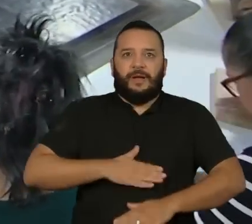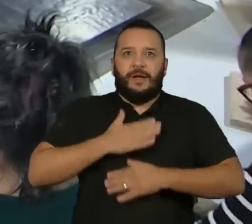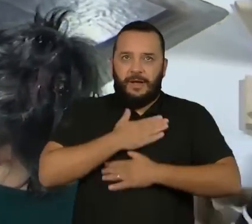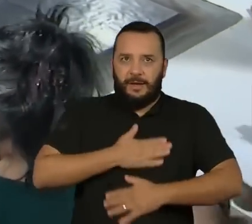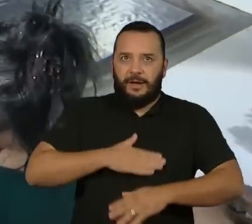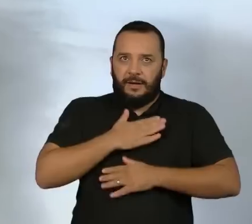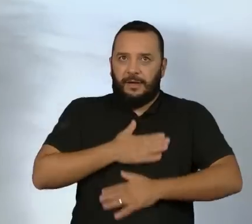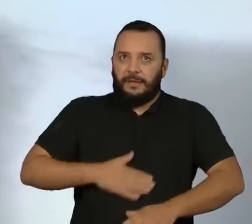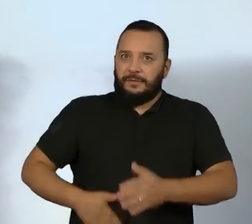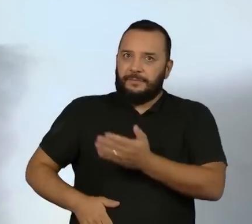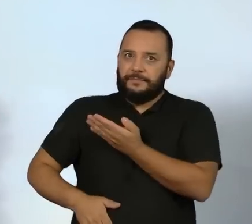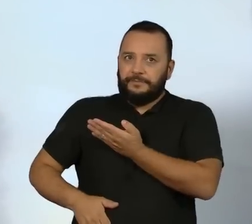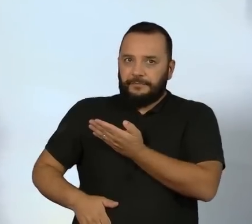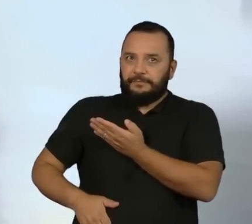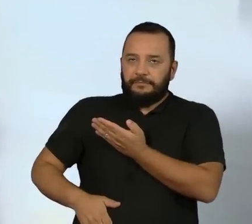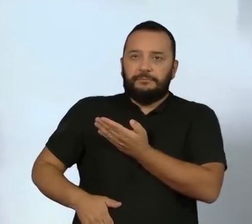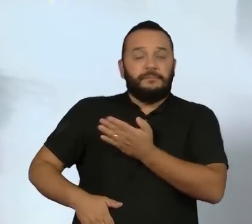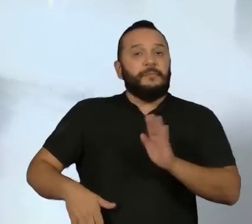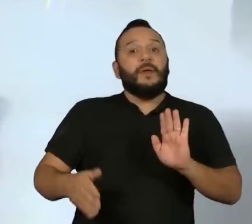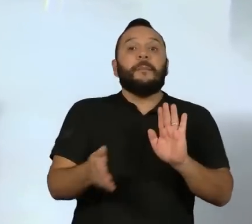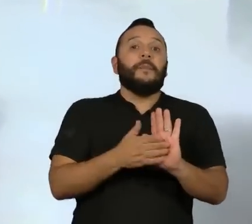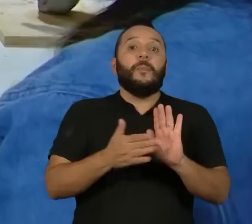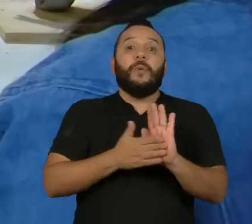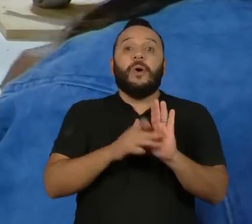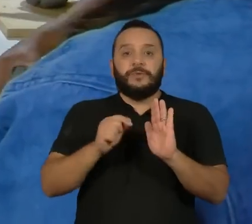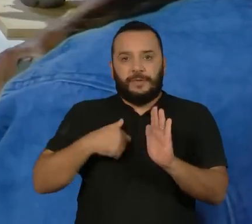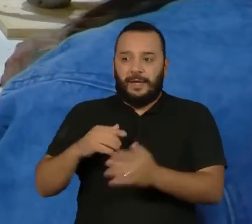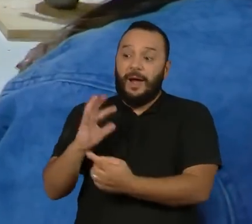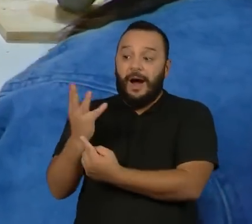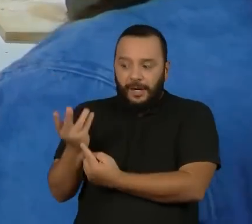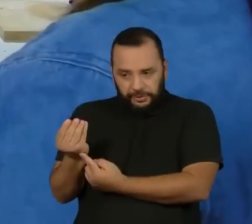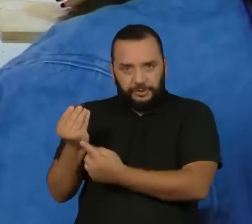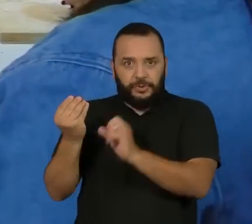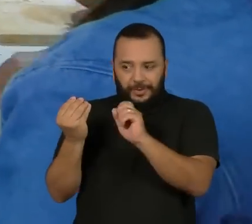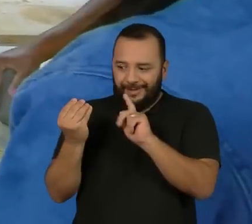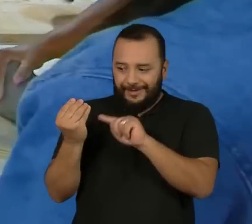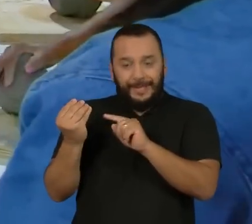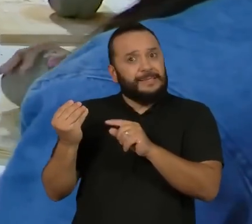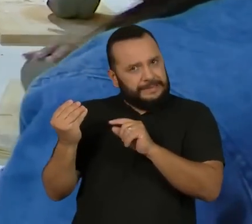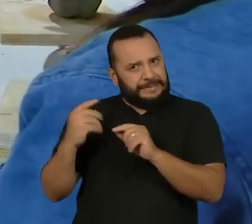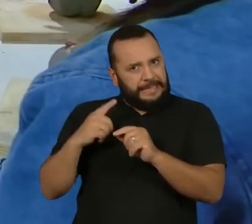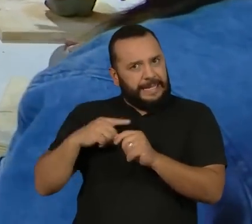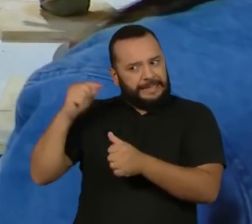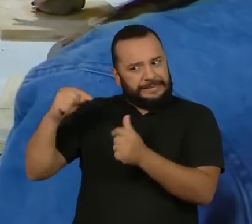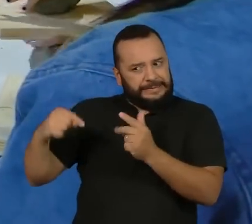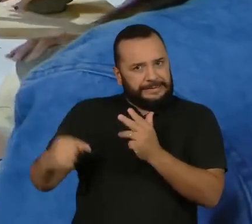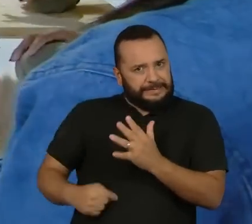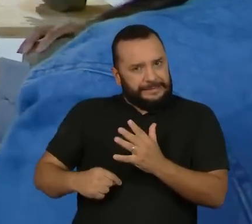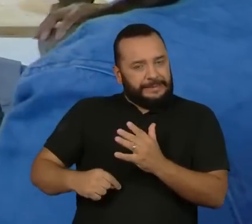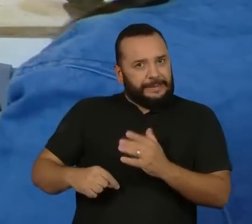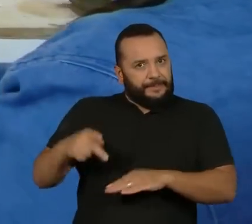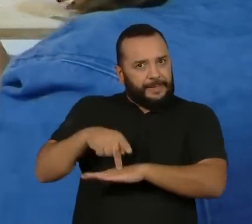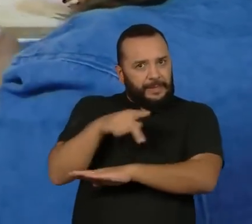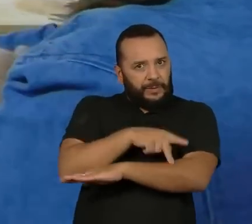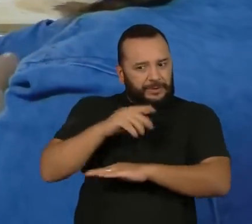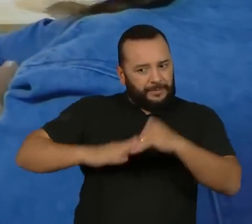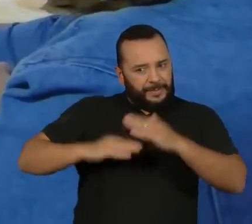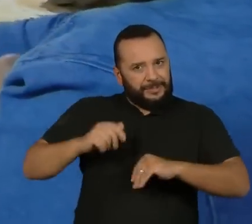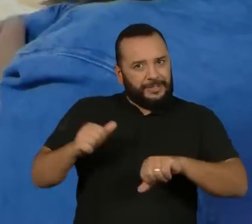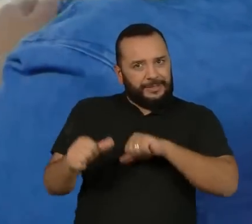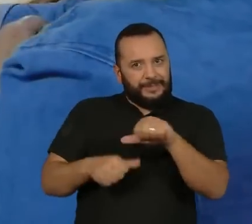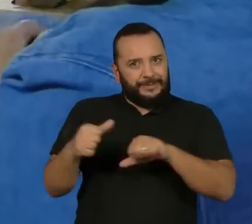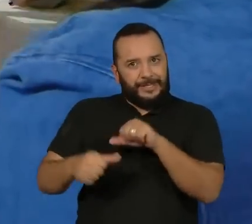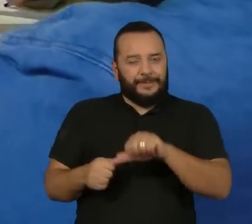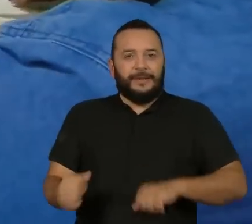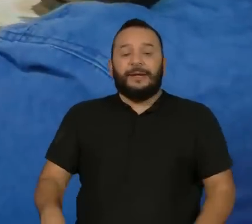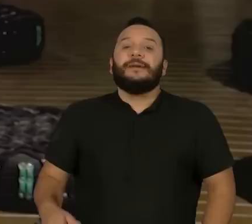empurrou, subiu. A proposta, que vai além da arte, é uma forma de transformar a prática pedagógica. Nós recebemos um